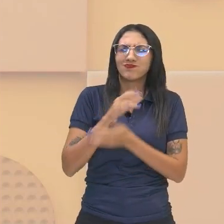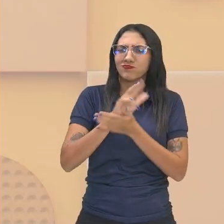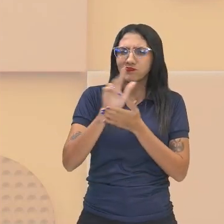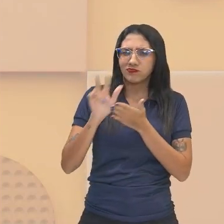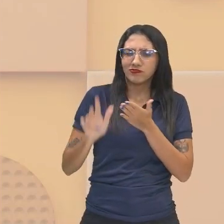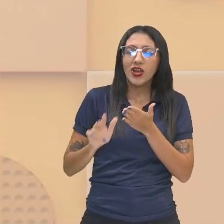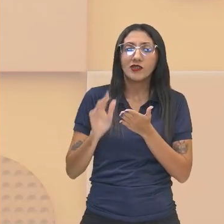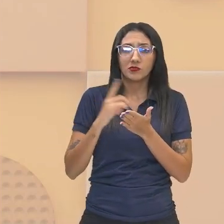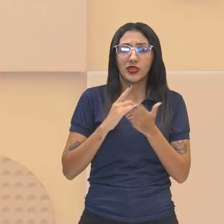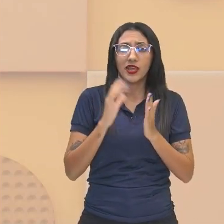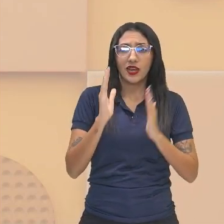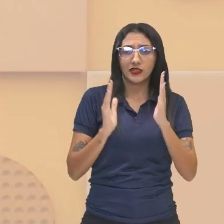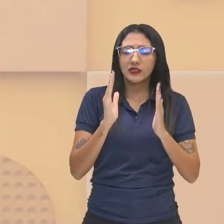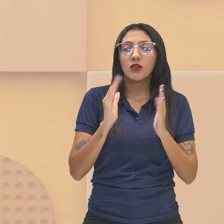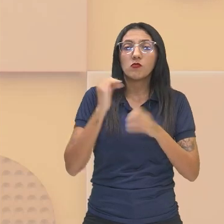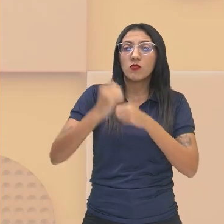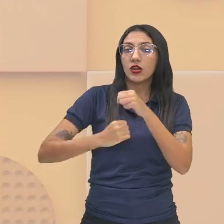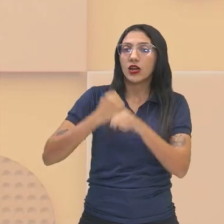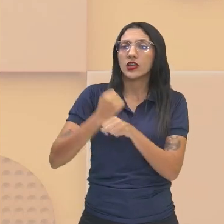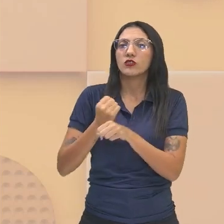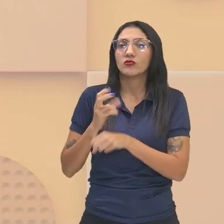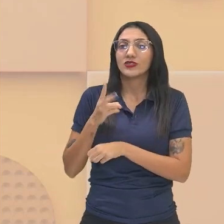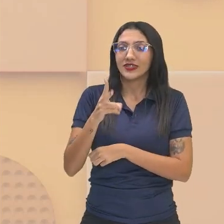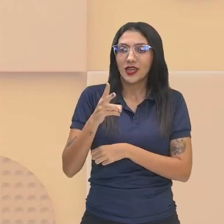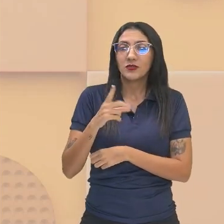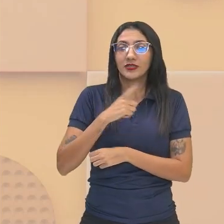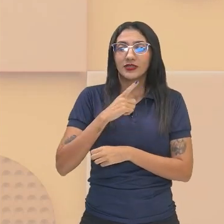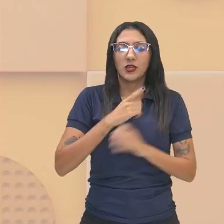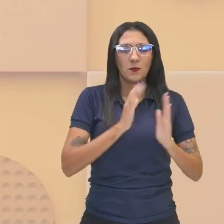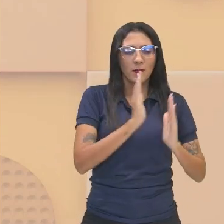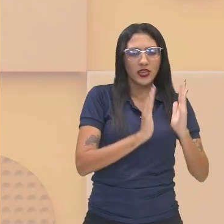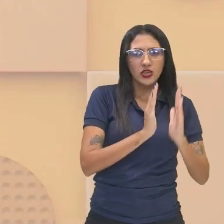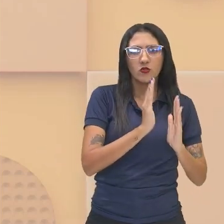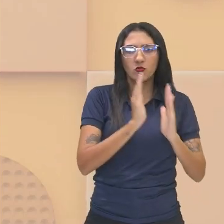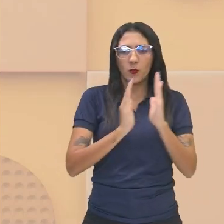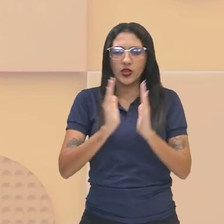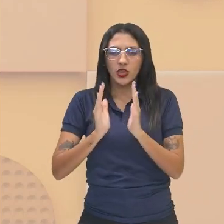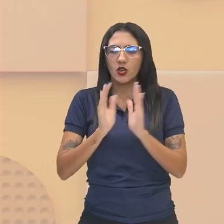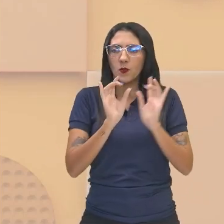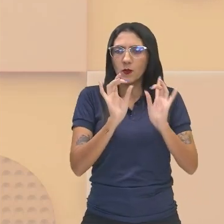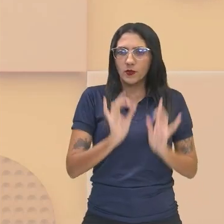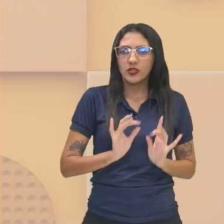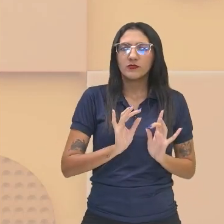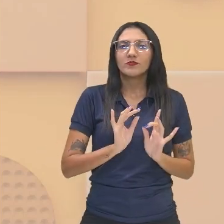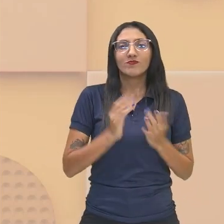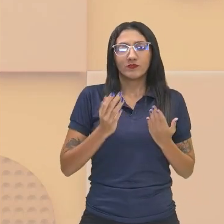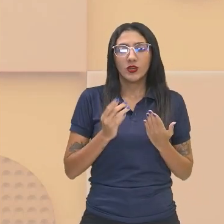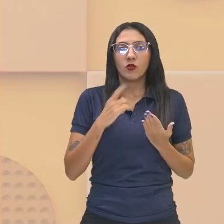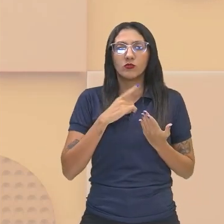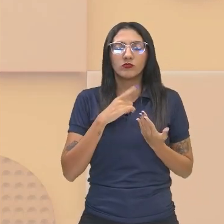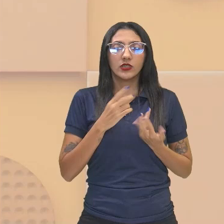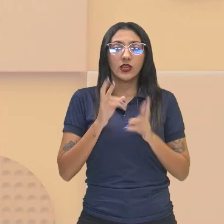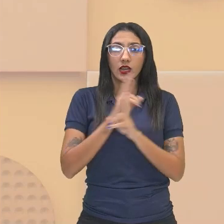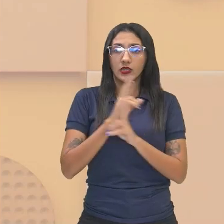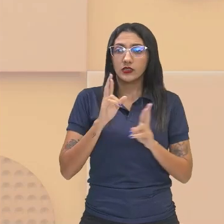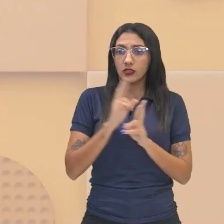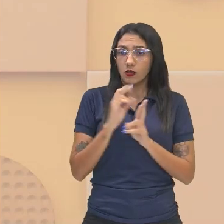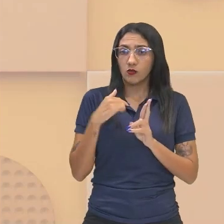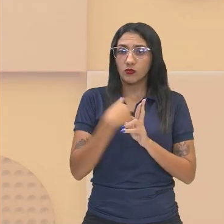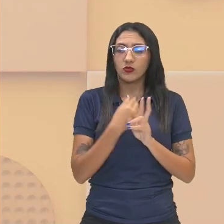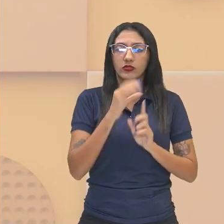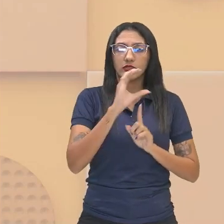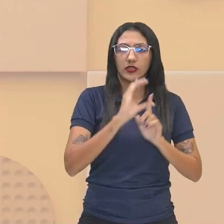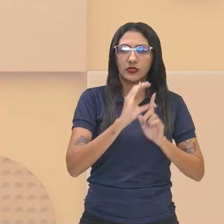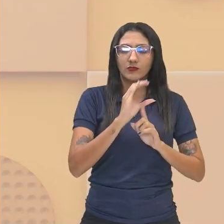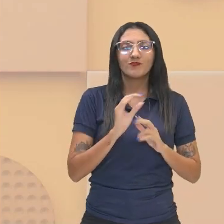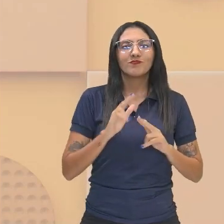cronológico. Por quê? Porque todos os anos nós temos essas festividades e elas fazem parte, então, do nosso calendário. Daí a